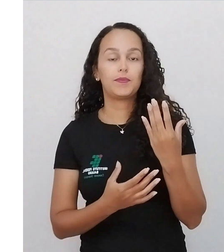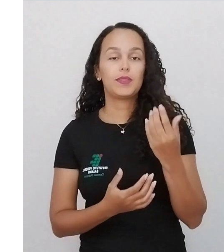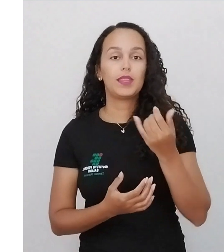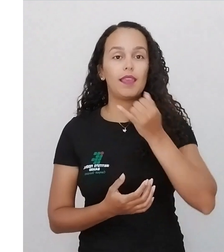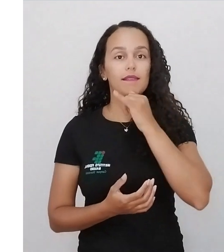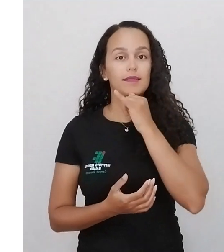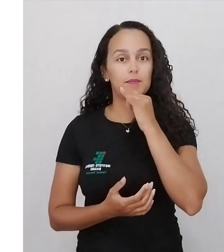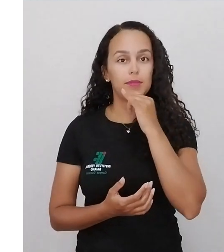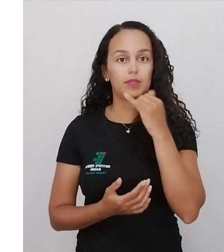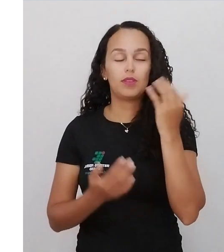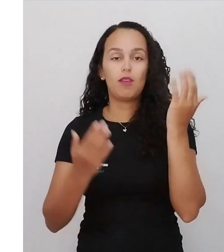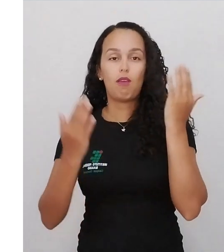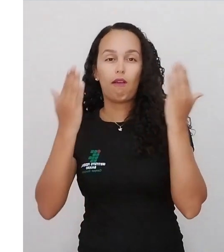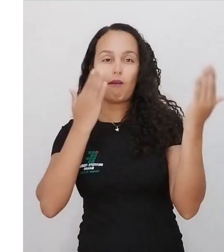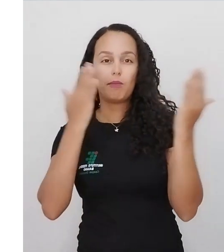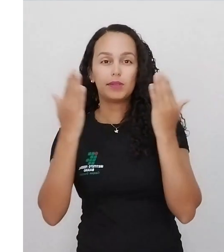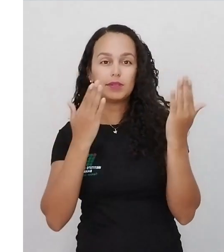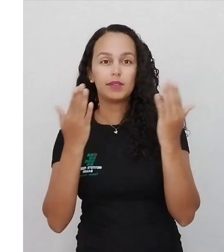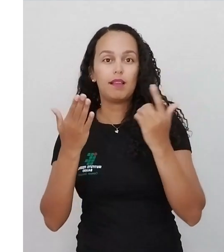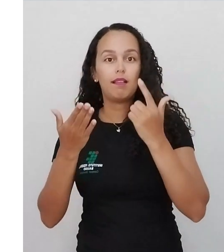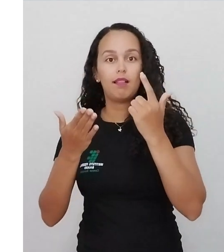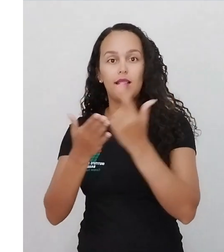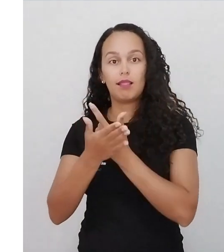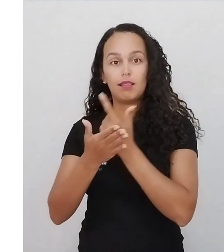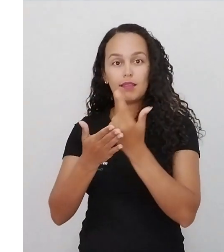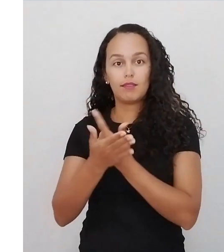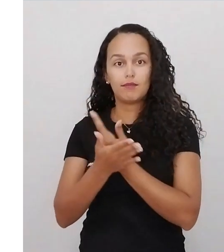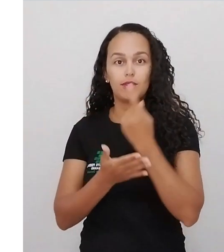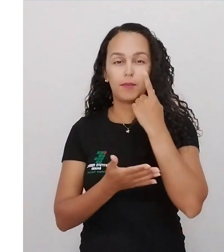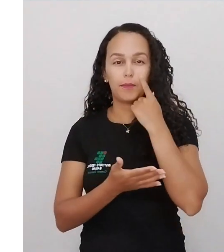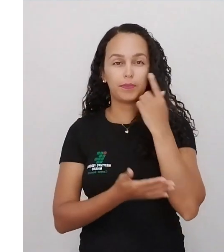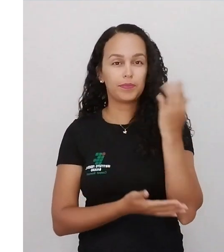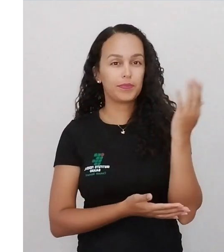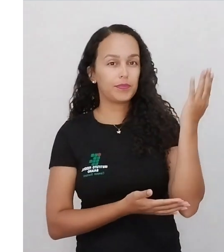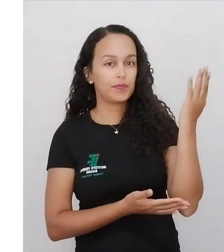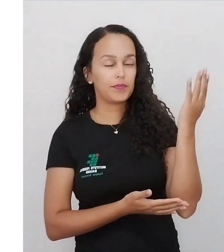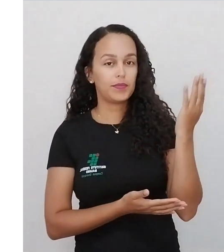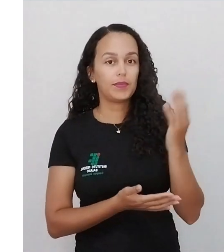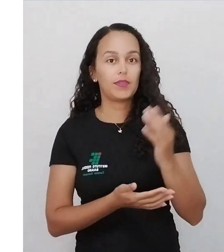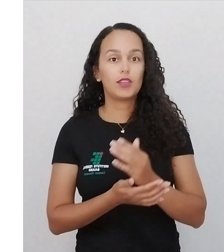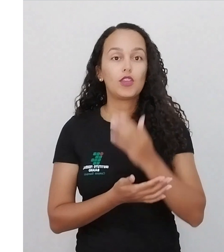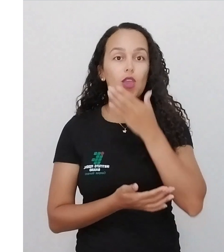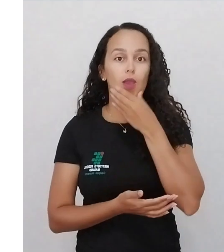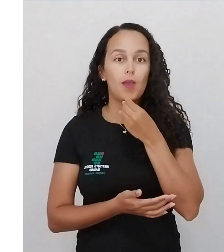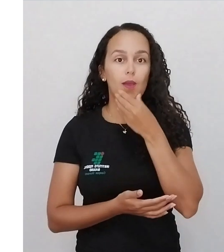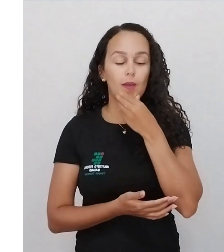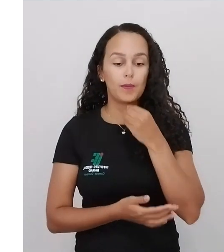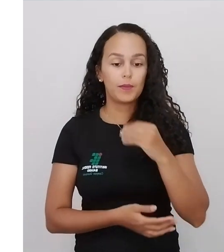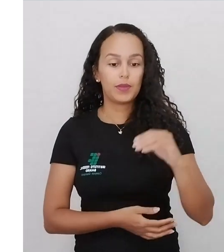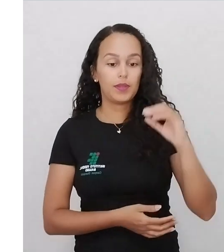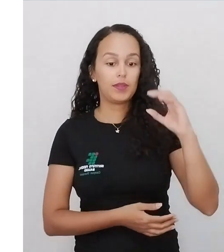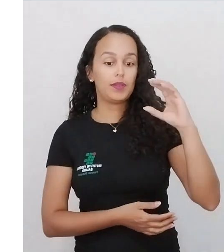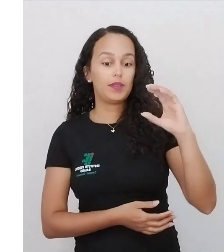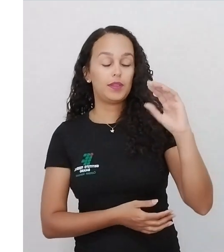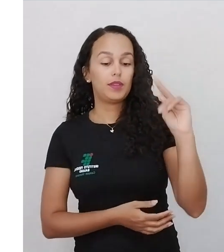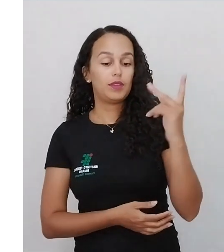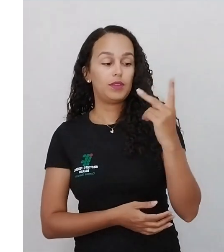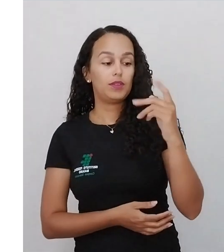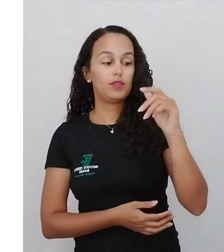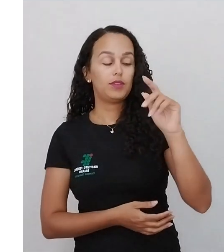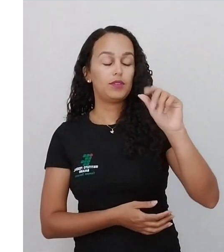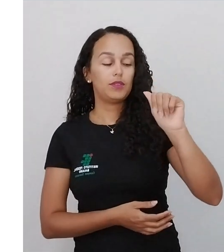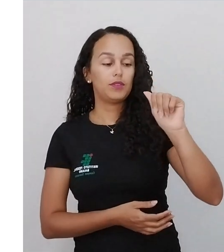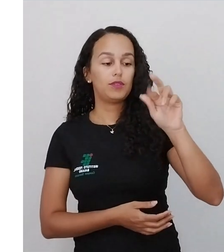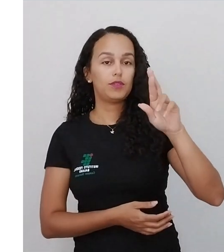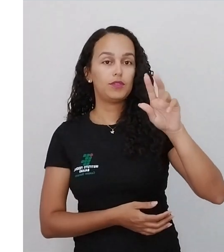Exemplo disso é você comparar a publicação do livro A Origem das Espécies de Charles Darwin, que foi em 1859,